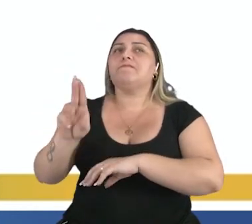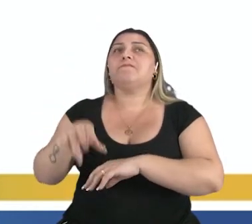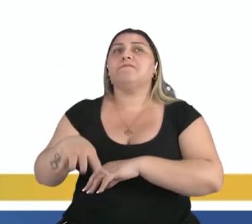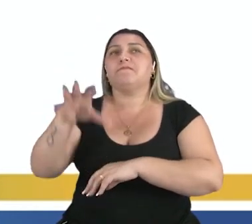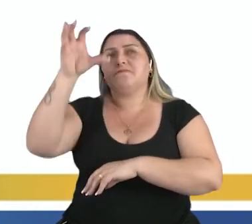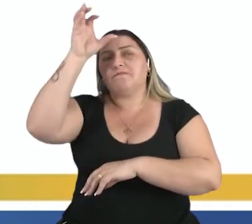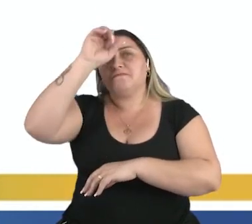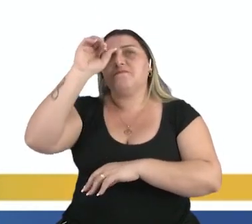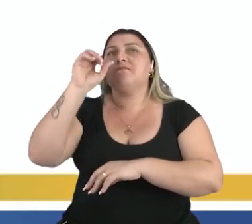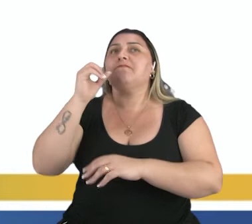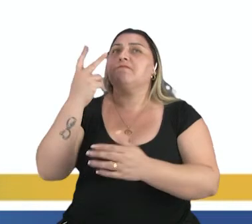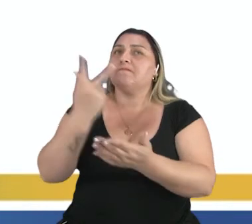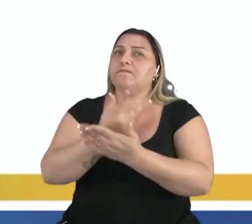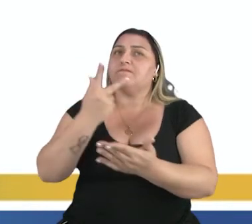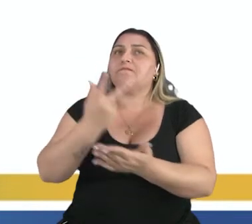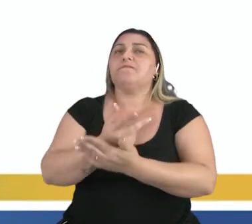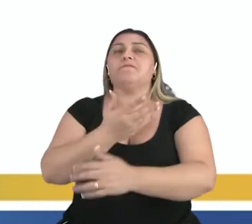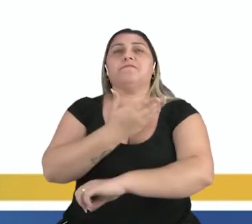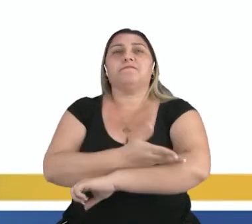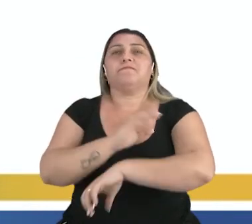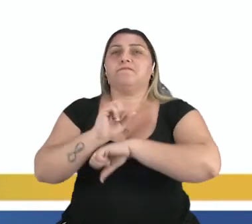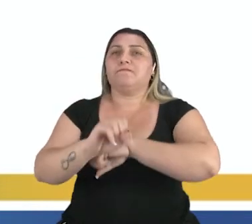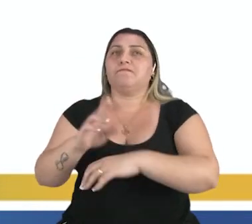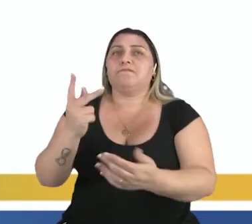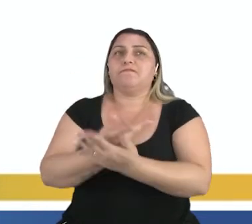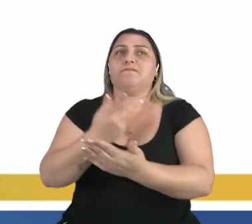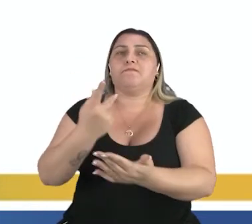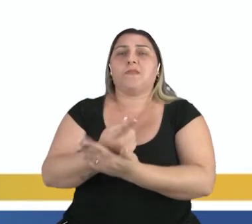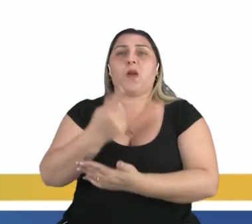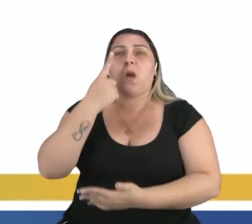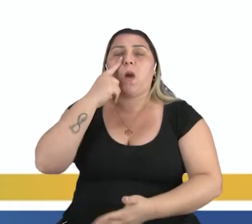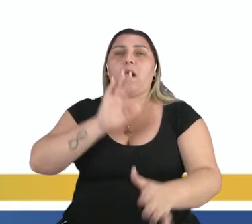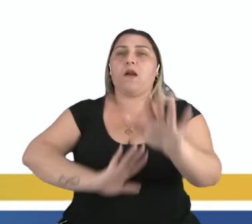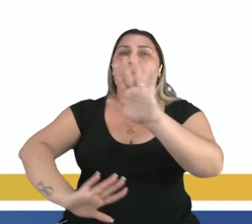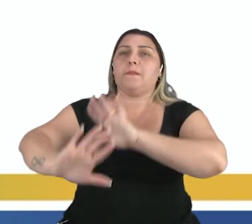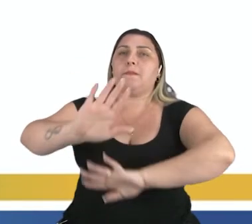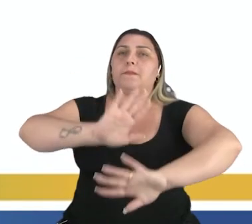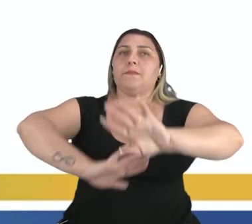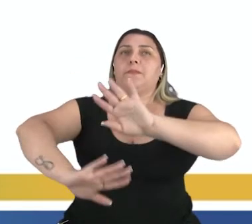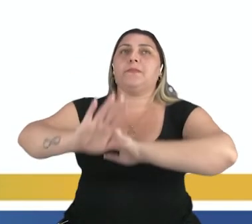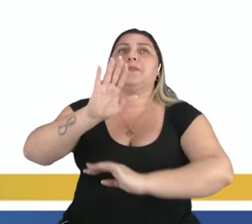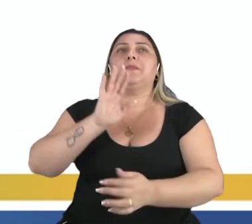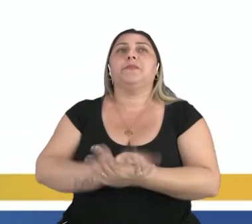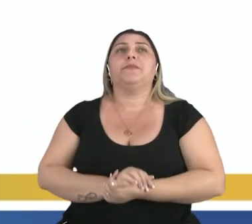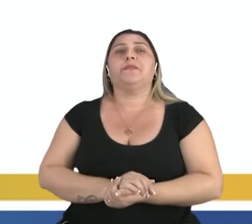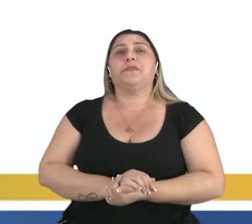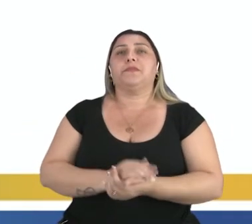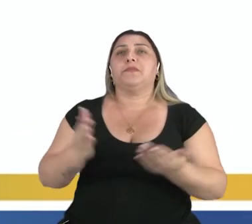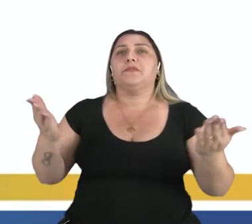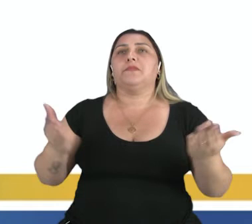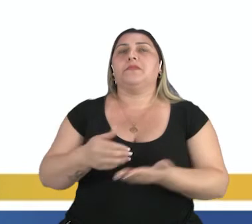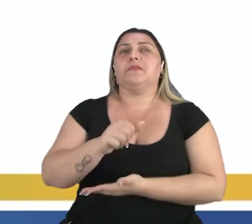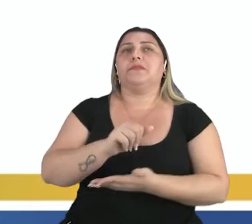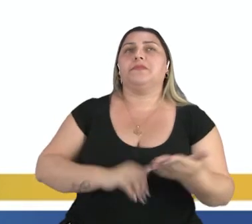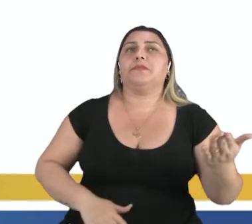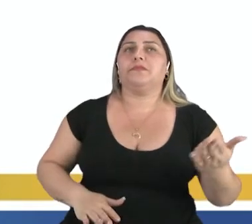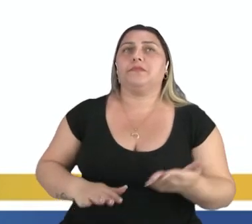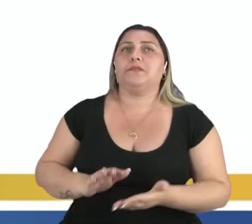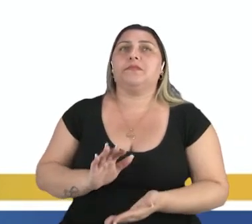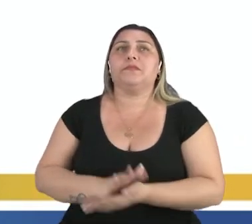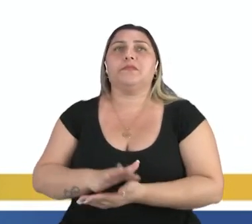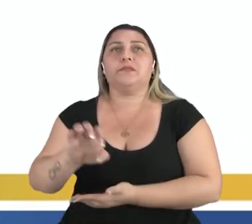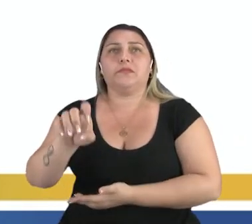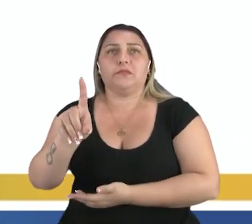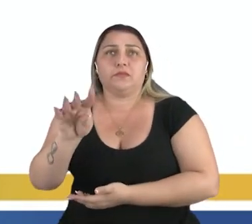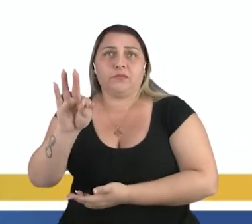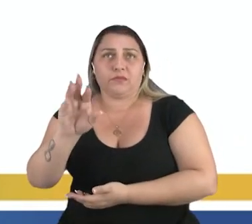aprende errado, coloca em prática o errado. Olha o perigo. E aí nós vamos exercitar. Esse